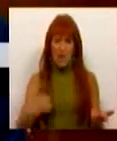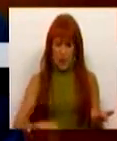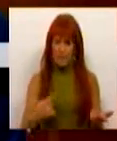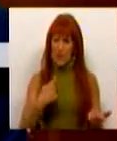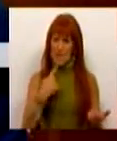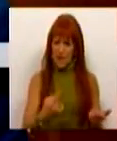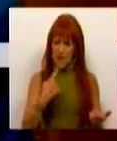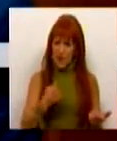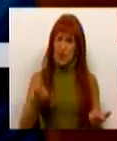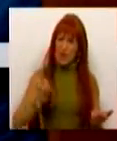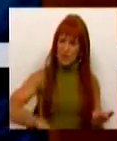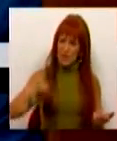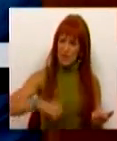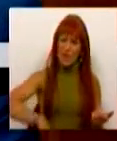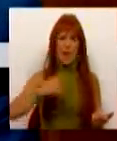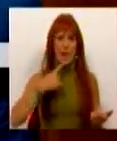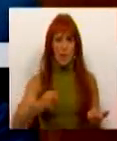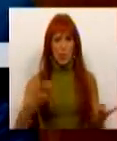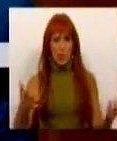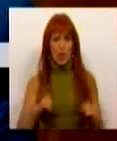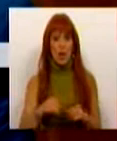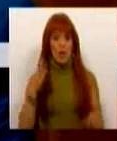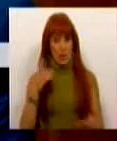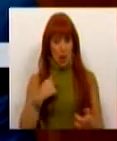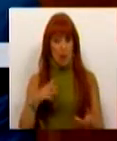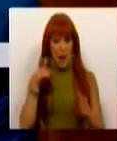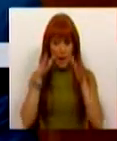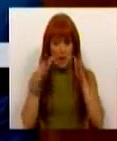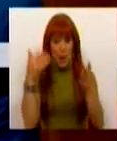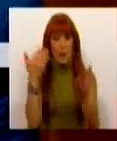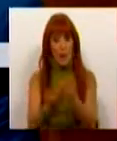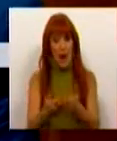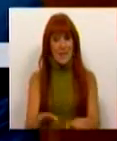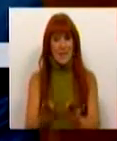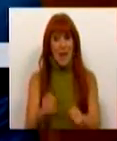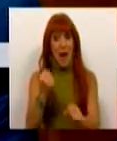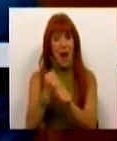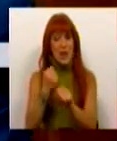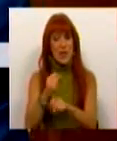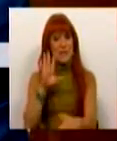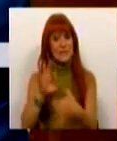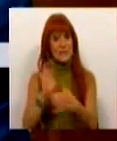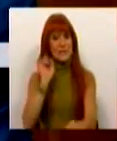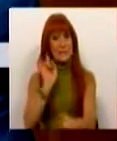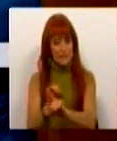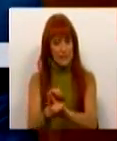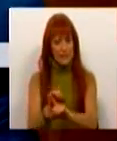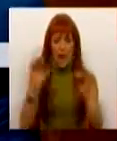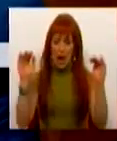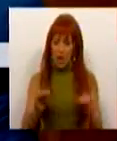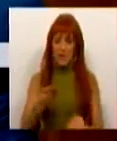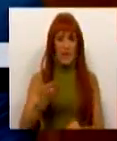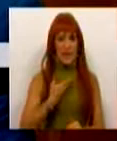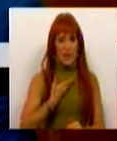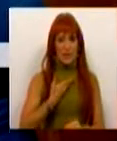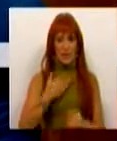aliás, dito e repetido que não só damos atenção, como agimos em consequência, reduzindo a